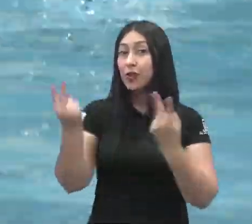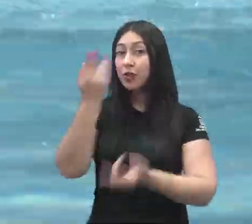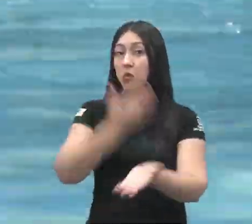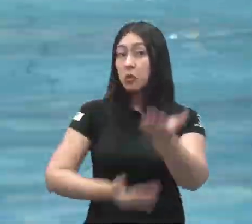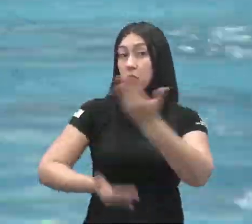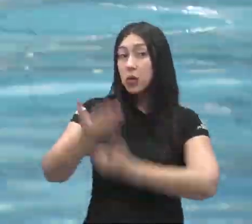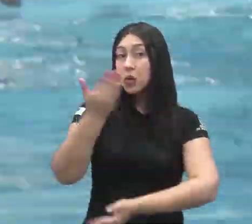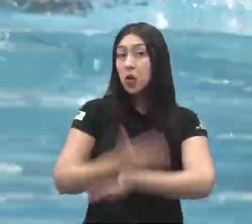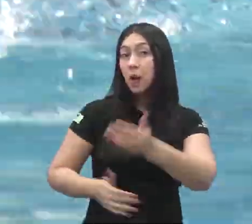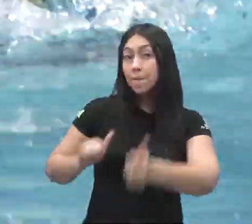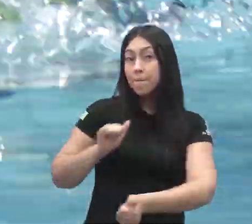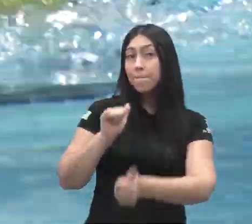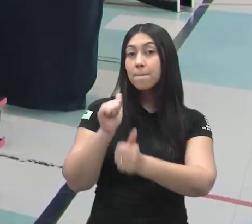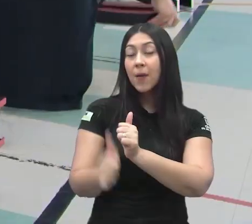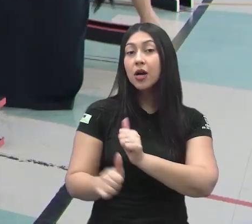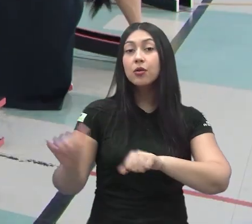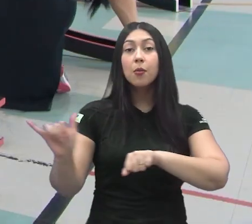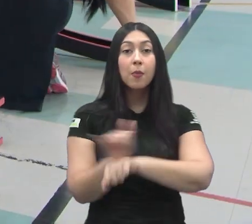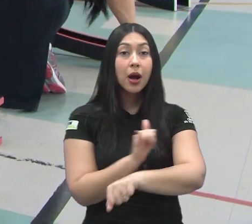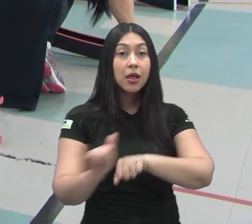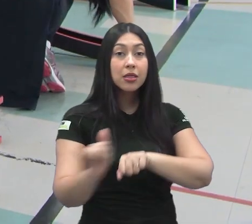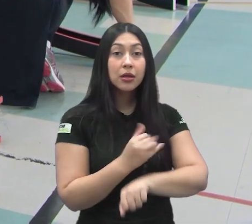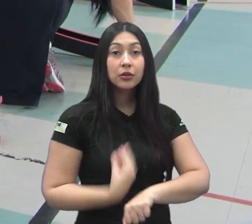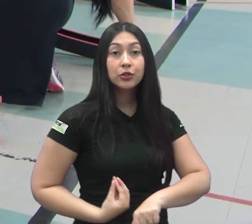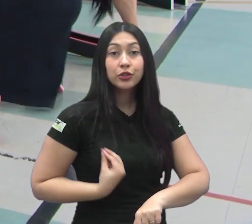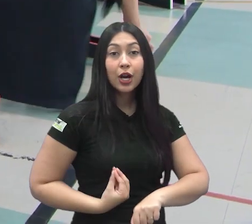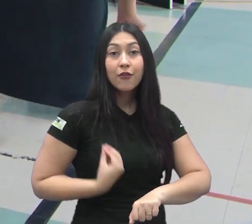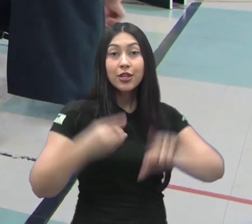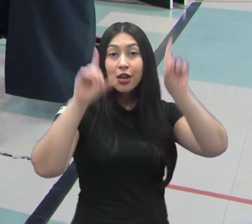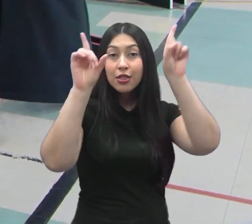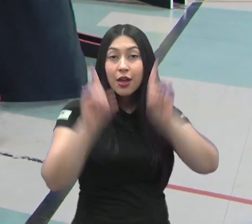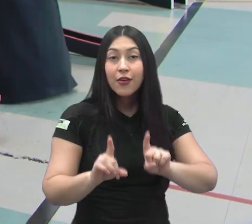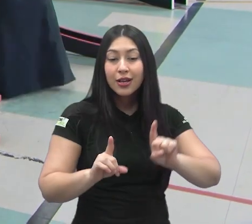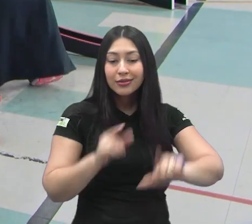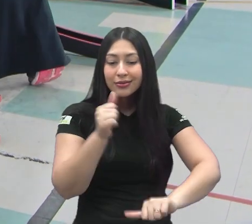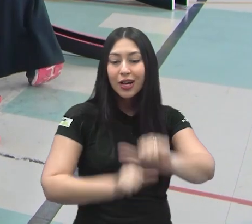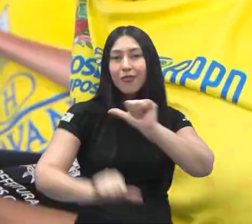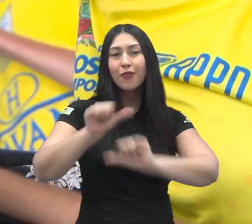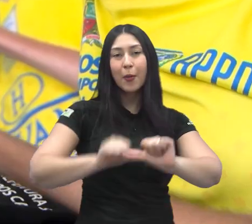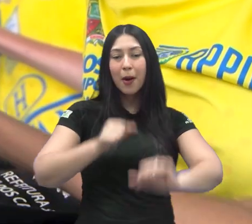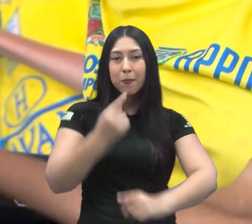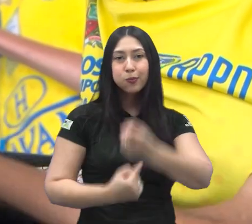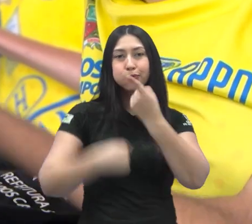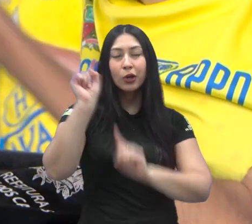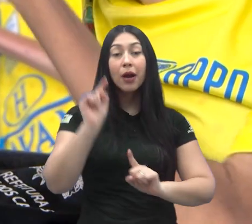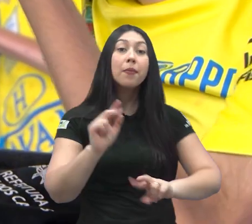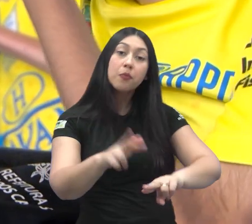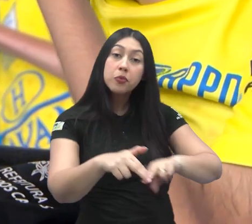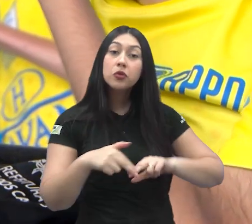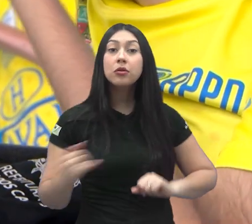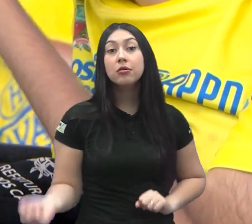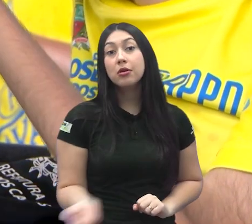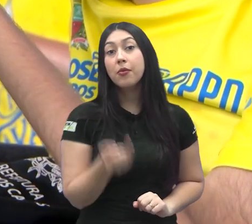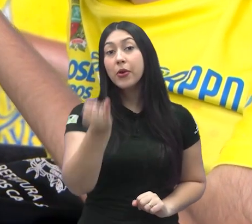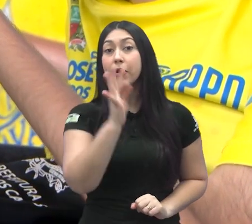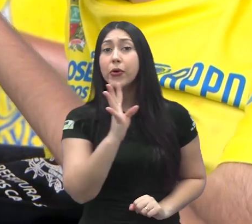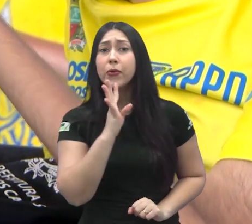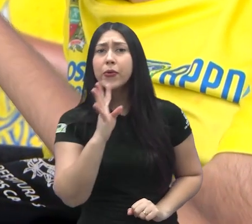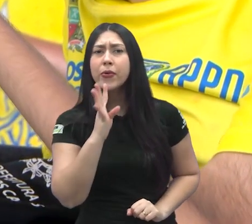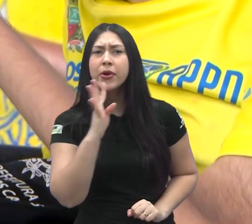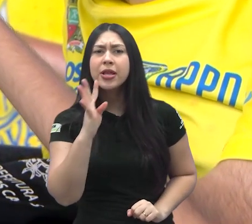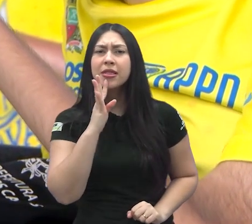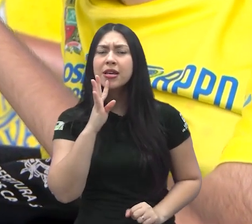valorizar o paradesporto é uma forma de transformar a vida de pessoas com deficiência. Por isso, é fundamental conhecer